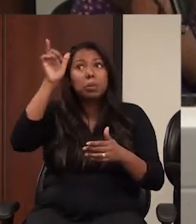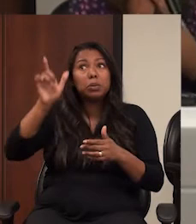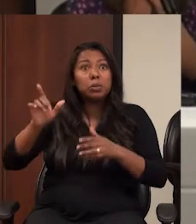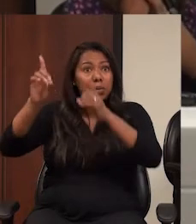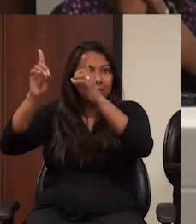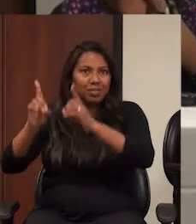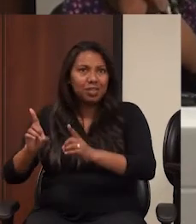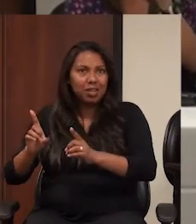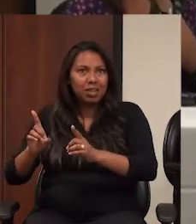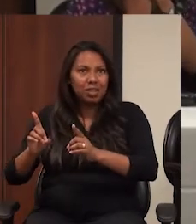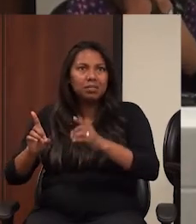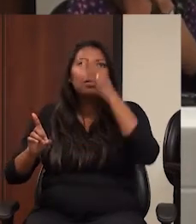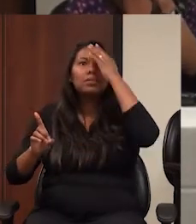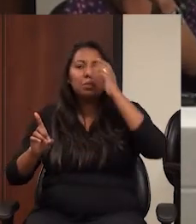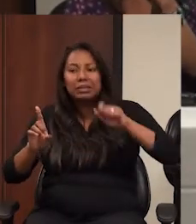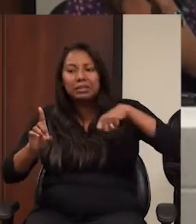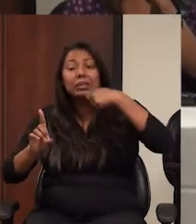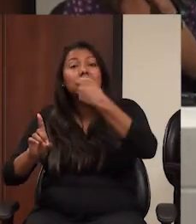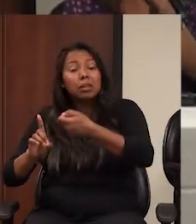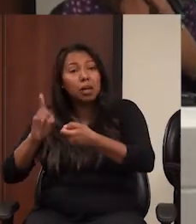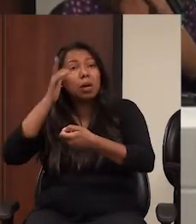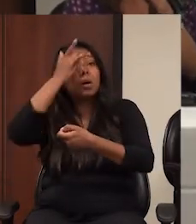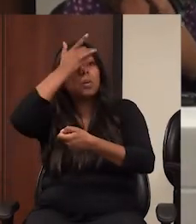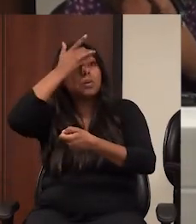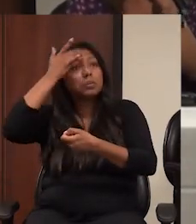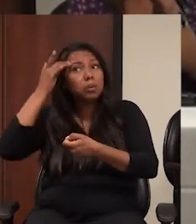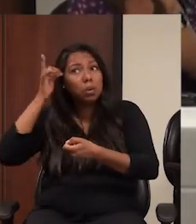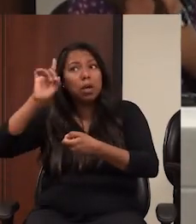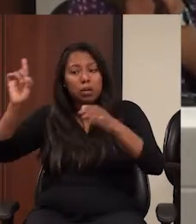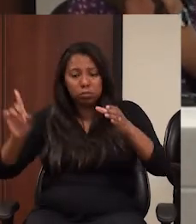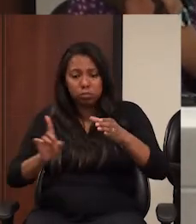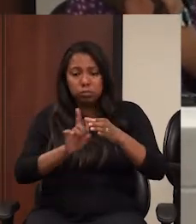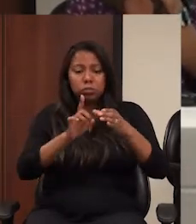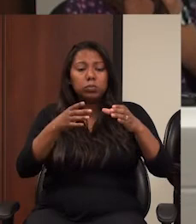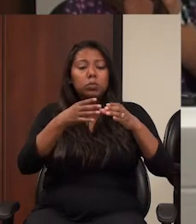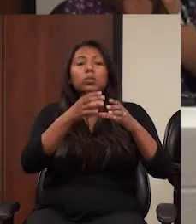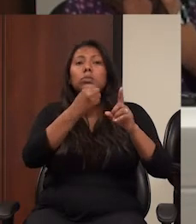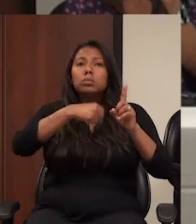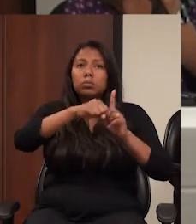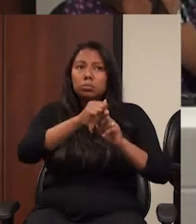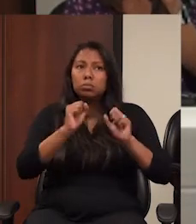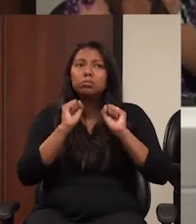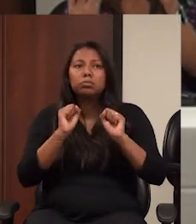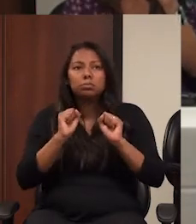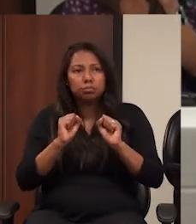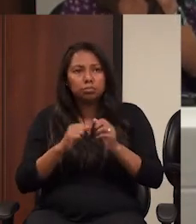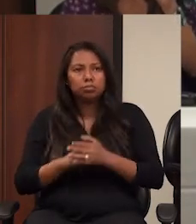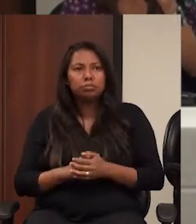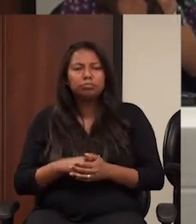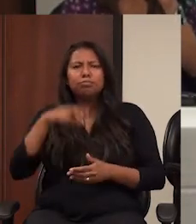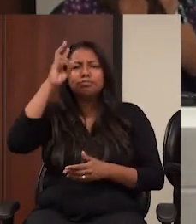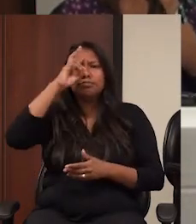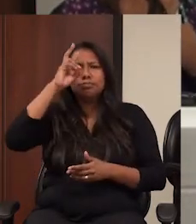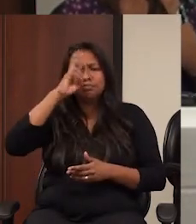como pessoa mesmo, aquele cidadão integrante da sociedade. O histórico, ao longo da